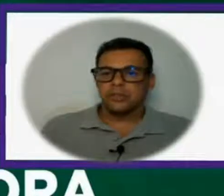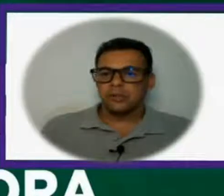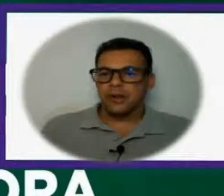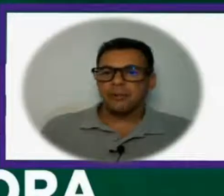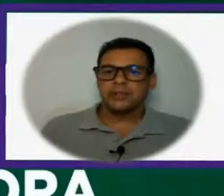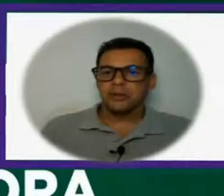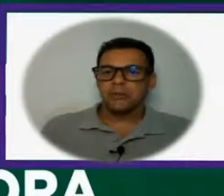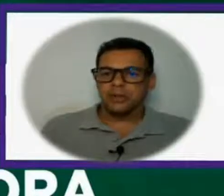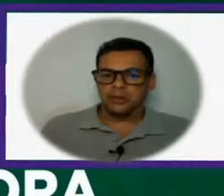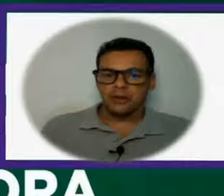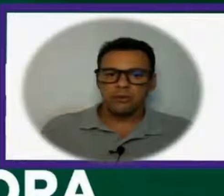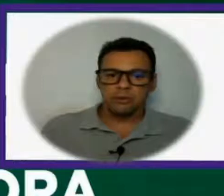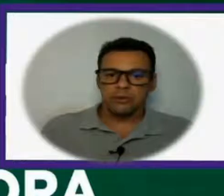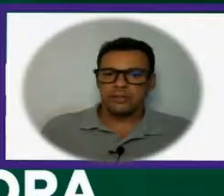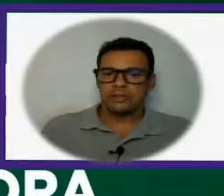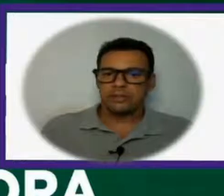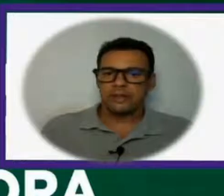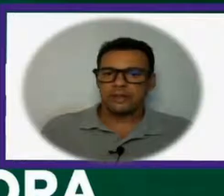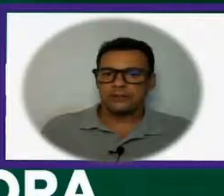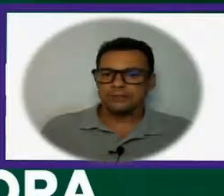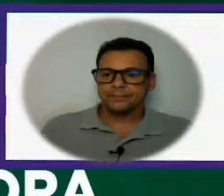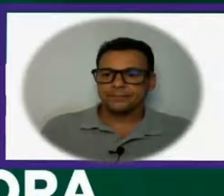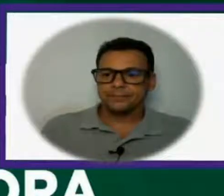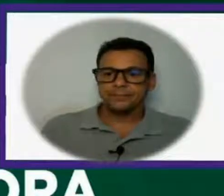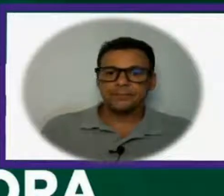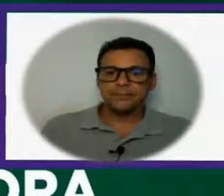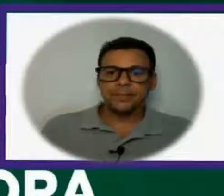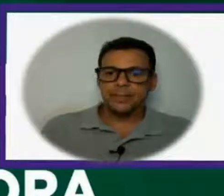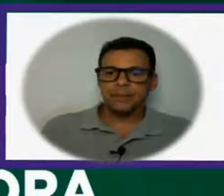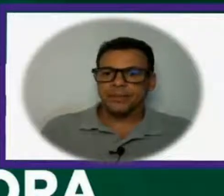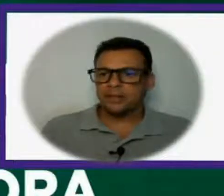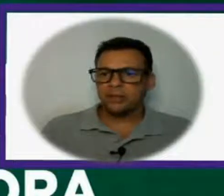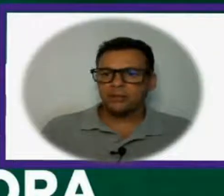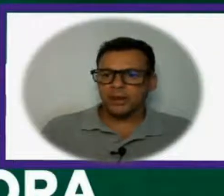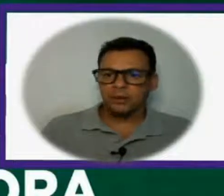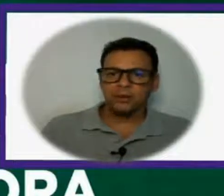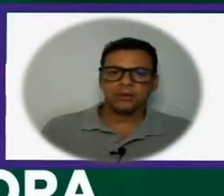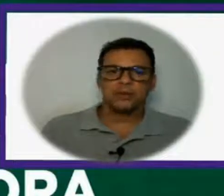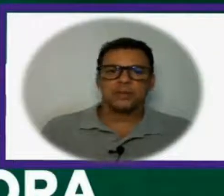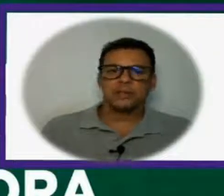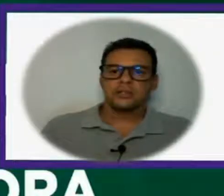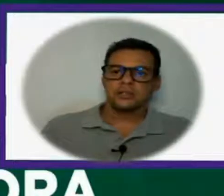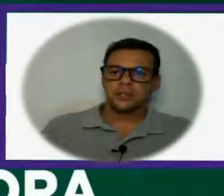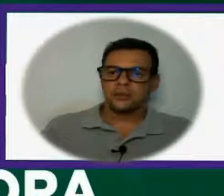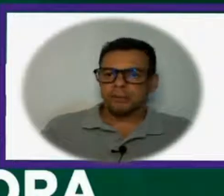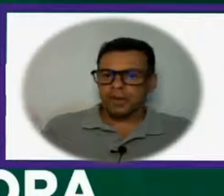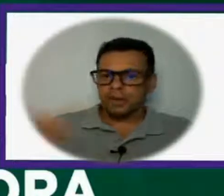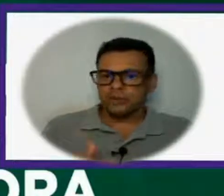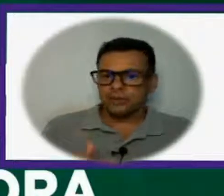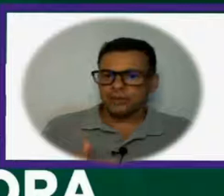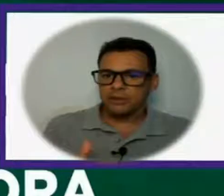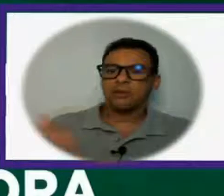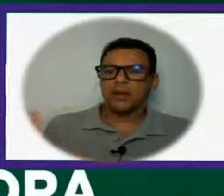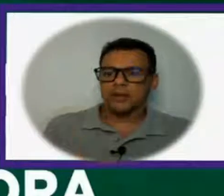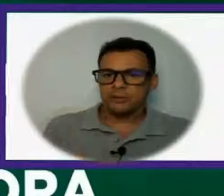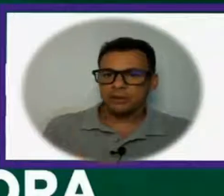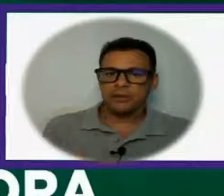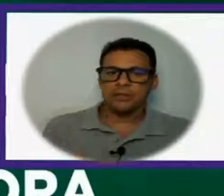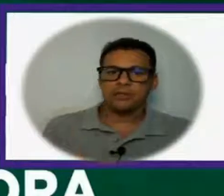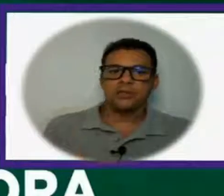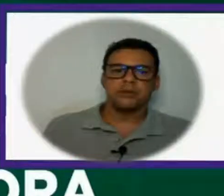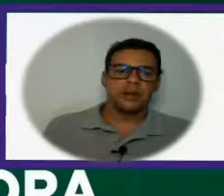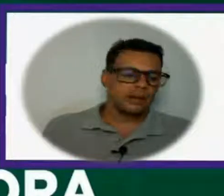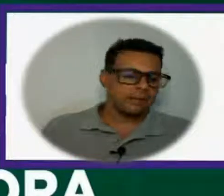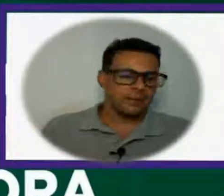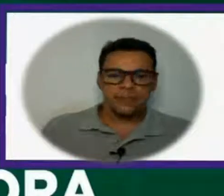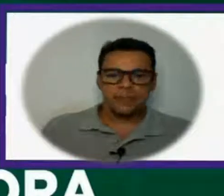usado No singular Para dizer o preço De alguma coisa Tá certo? Independente Do valor Se a pergunta Está no singular A resposta